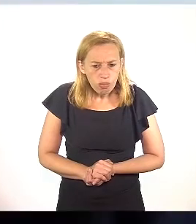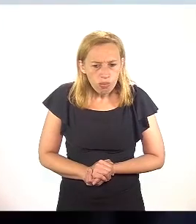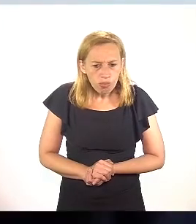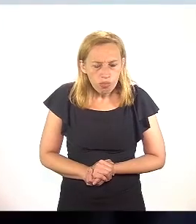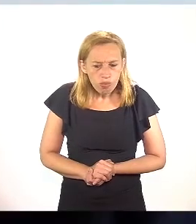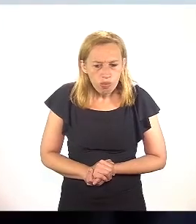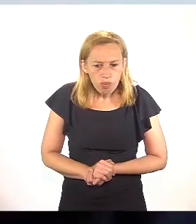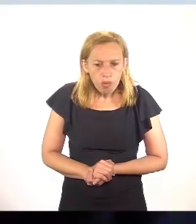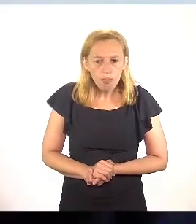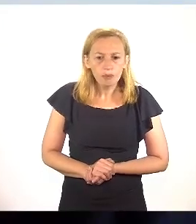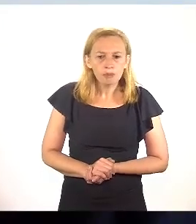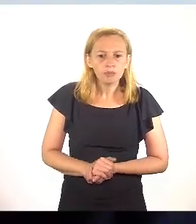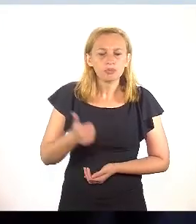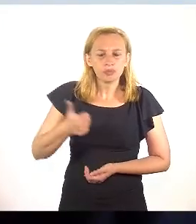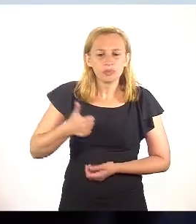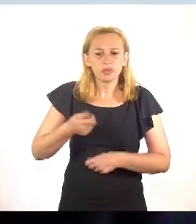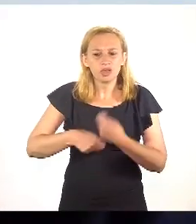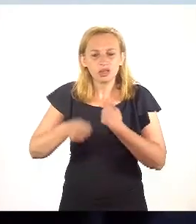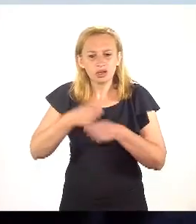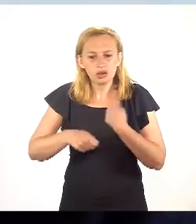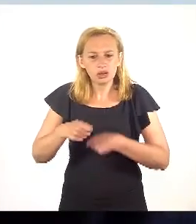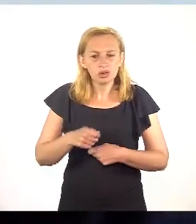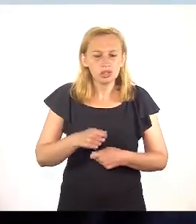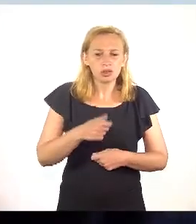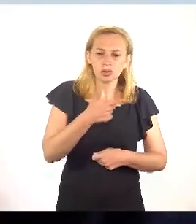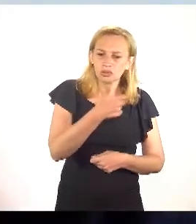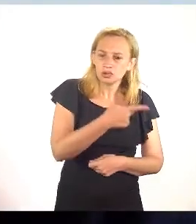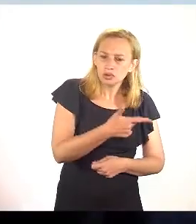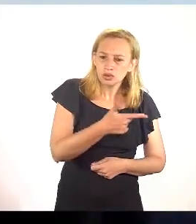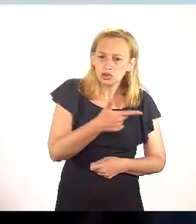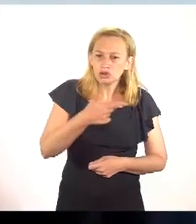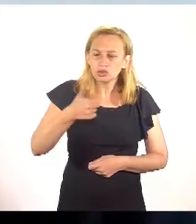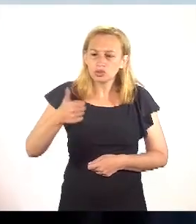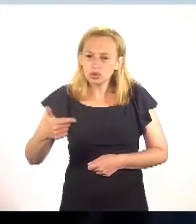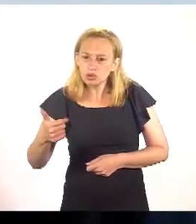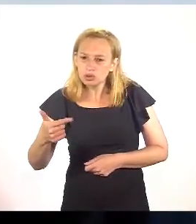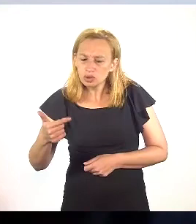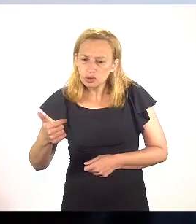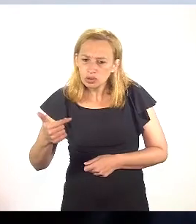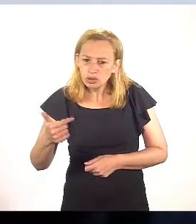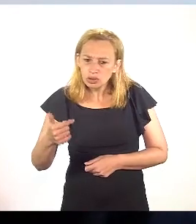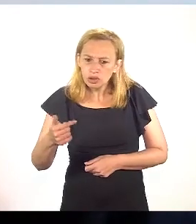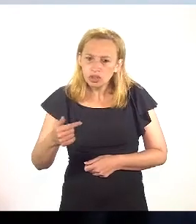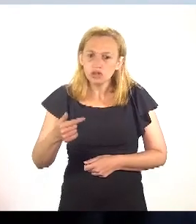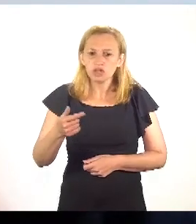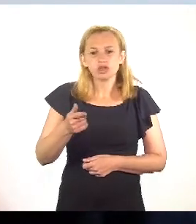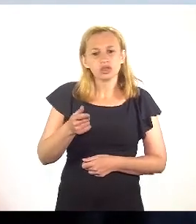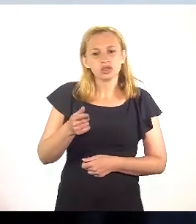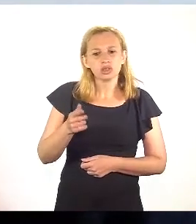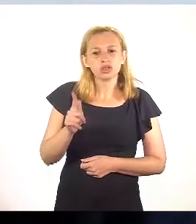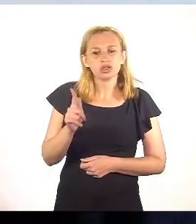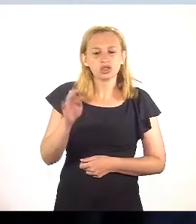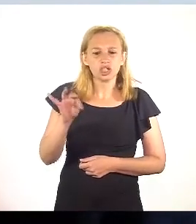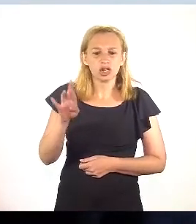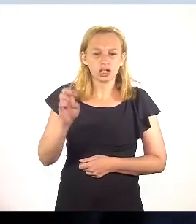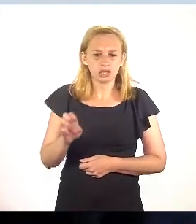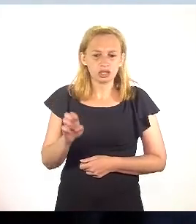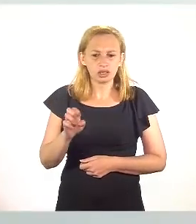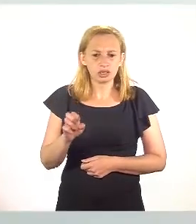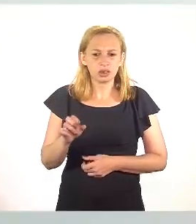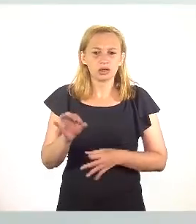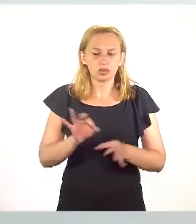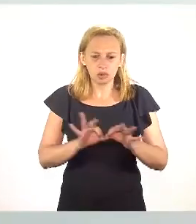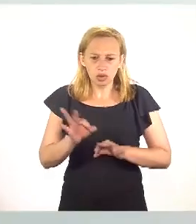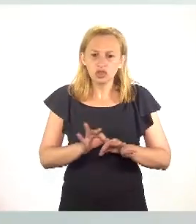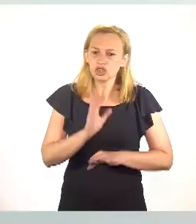foi assistente administrativo e em 2012 eu passei a gerente de projetos, concursado. Mas já